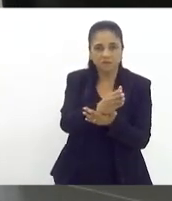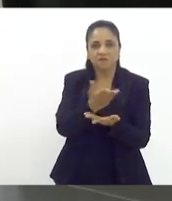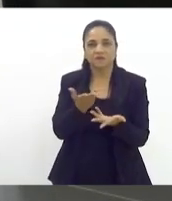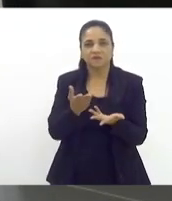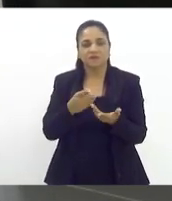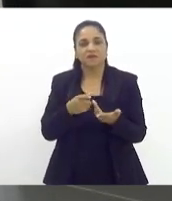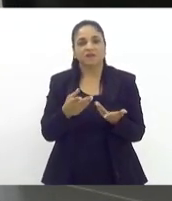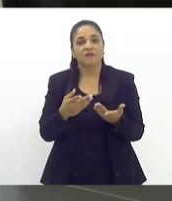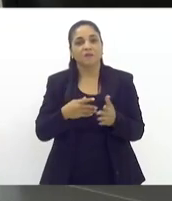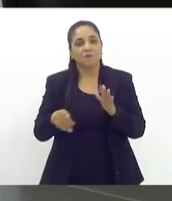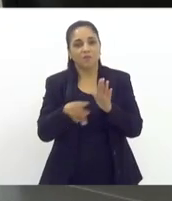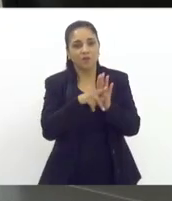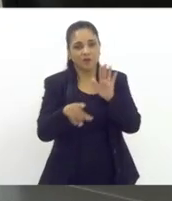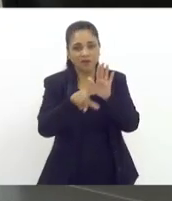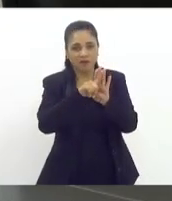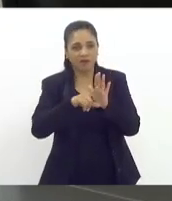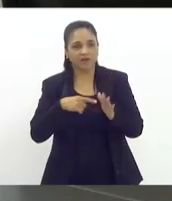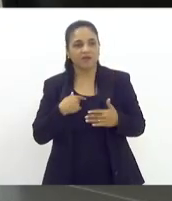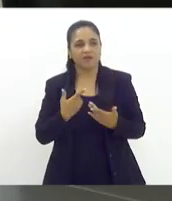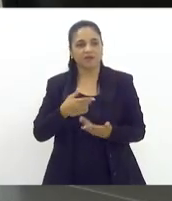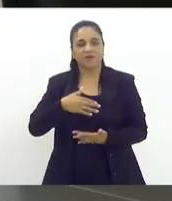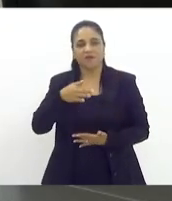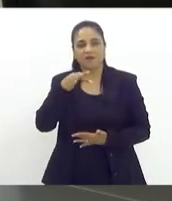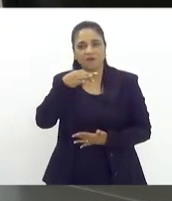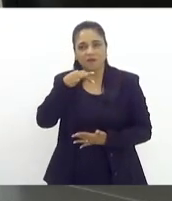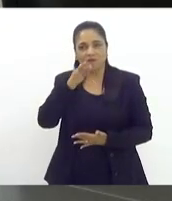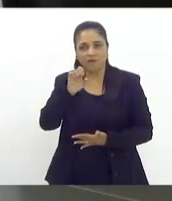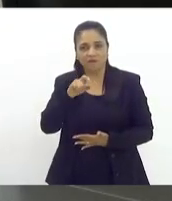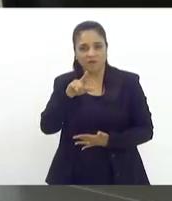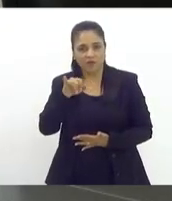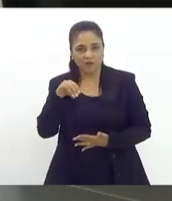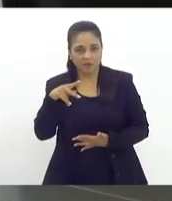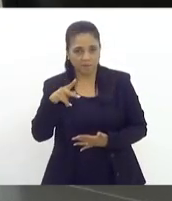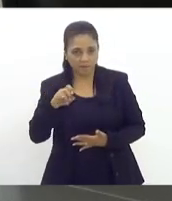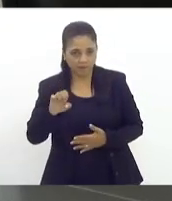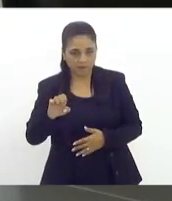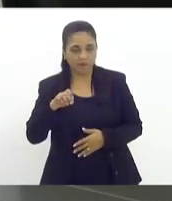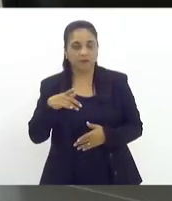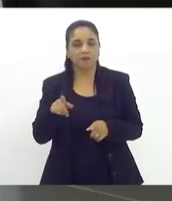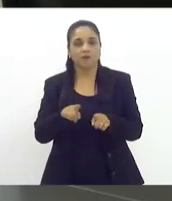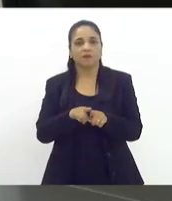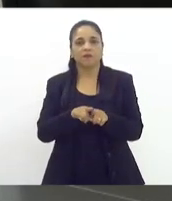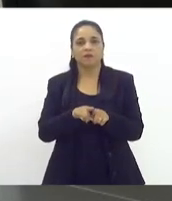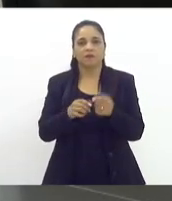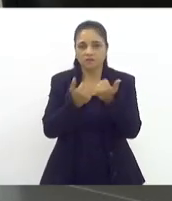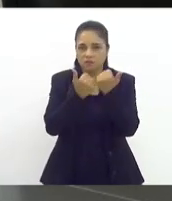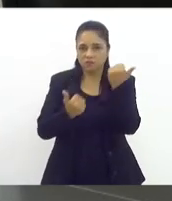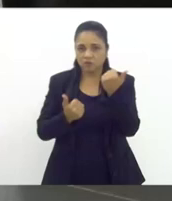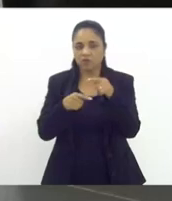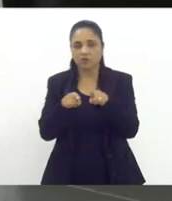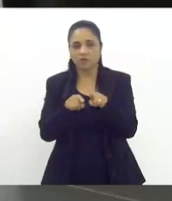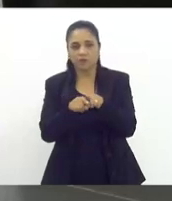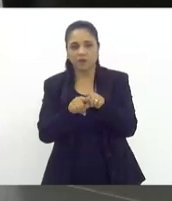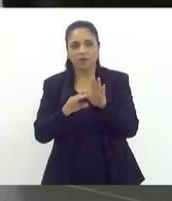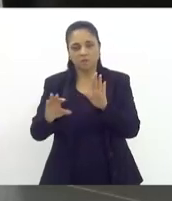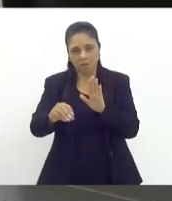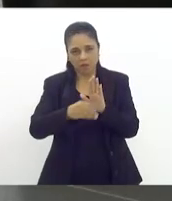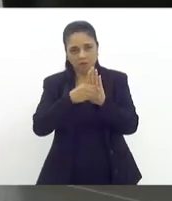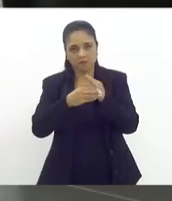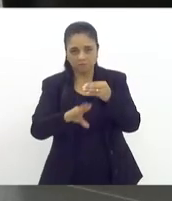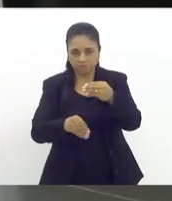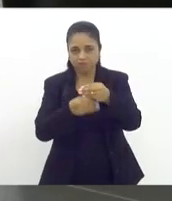aprovado. Projetos de relatoria, deputado Filipinho Raves, alguém da assessoria do Filipinho. Vou dar os pareceres que já estão